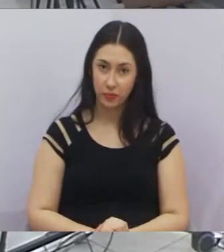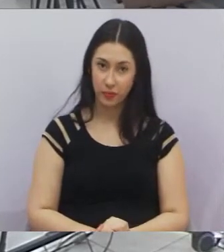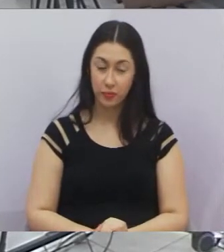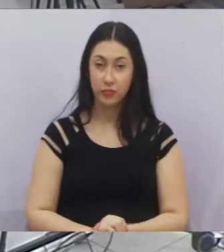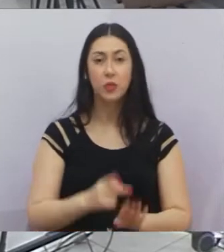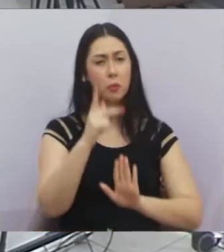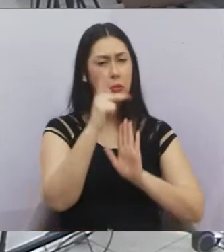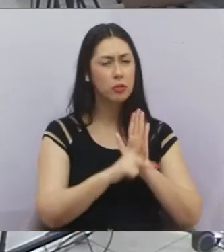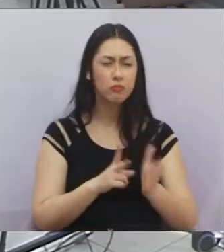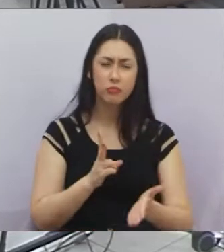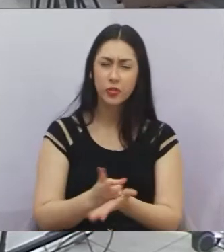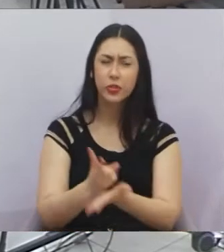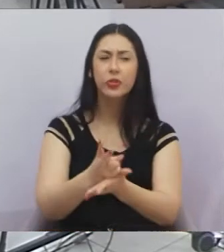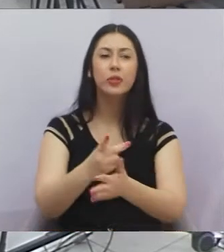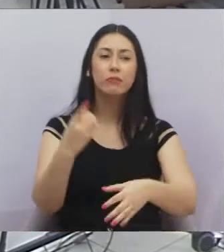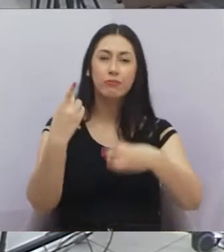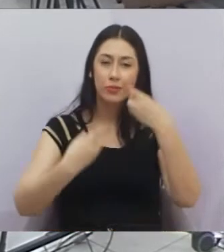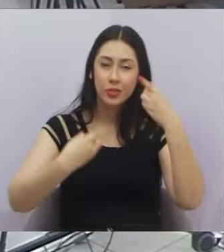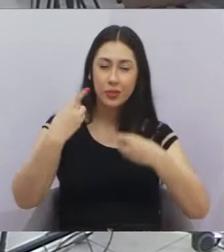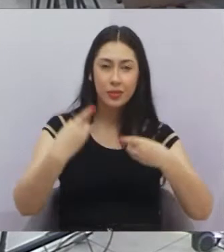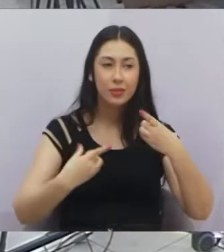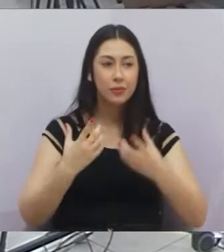O projeto continua em discussão.